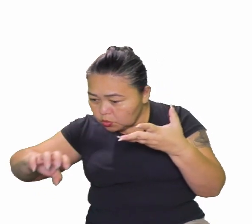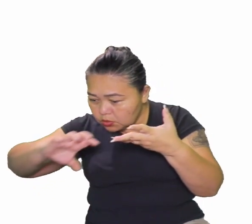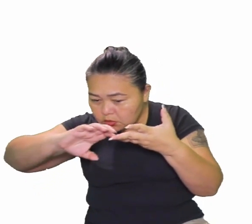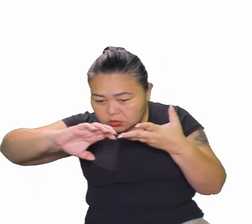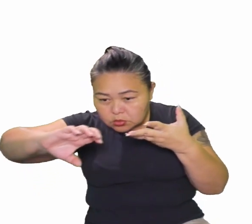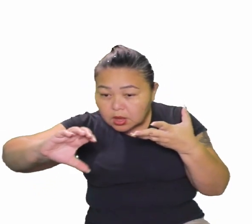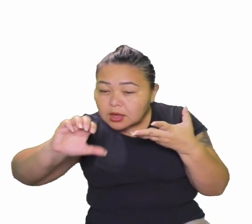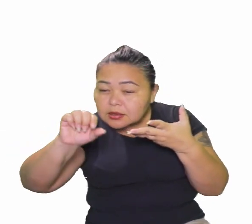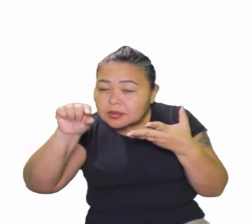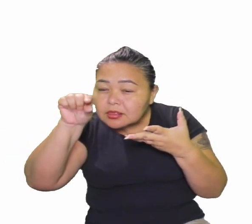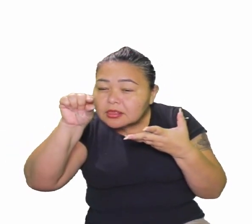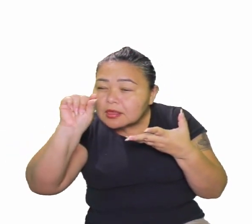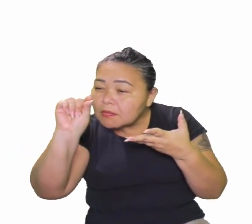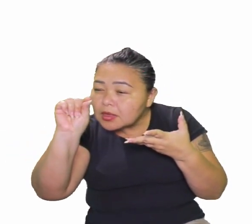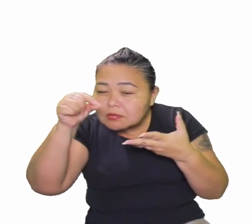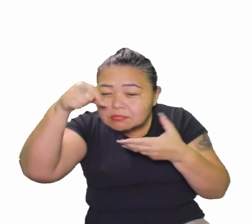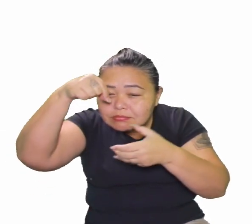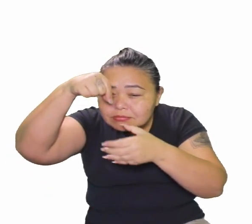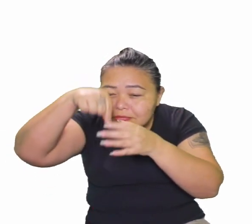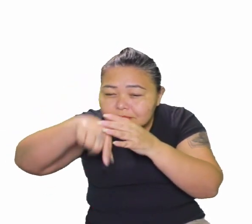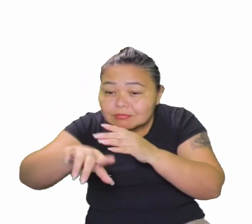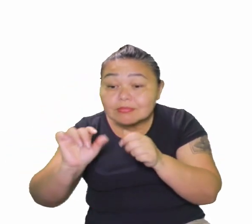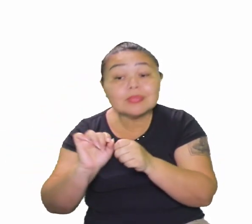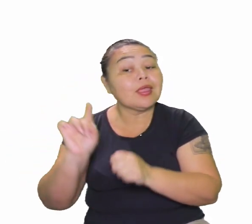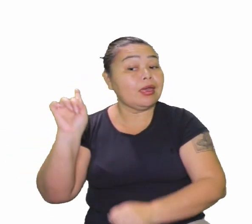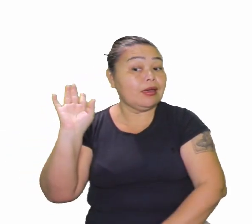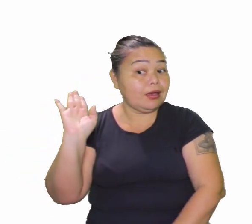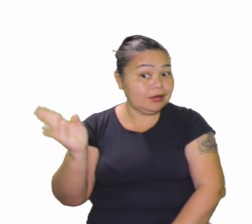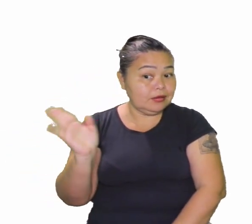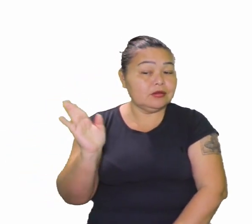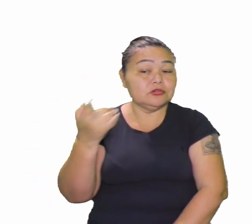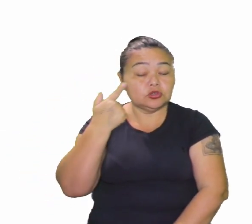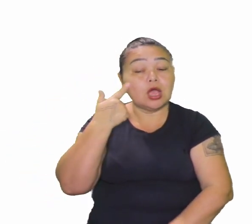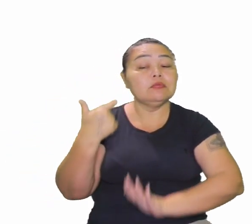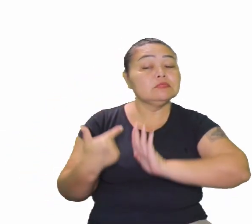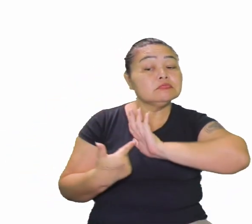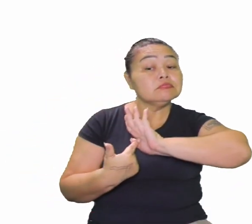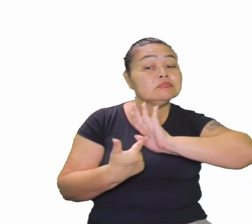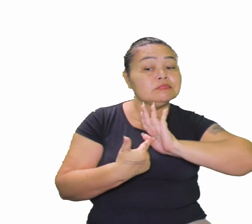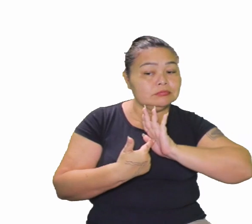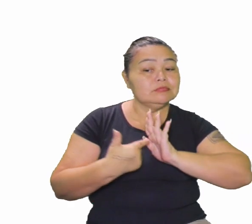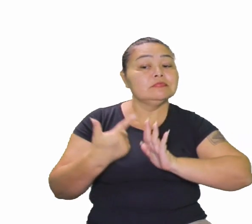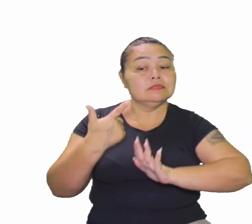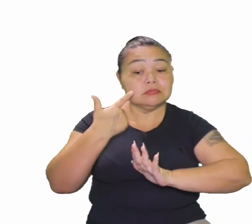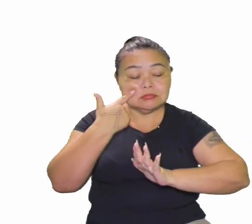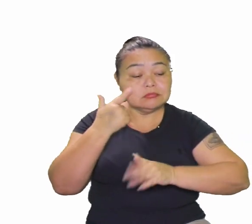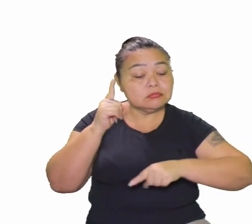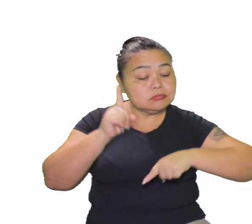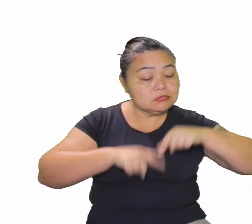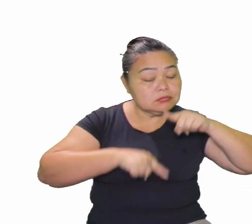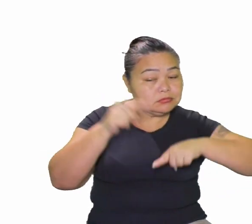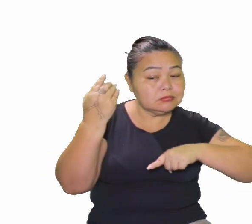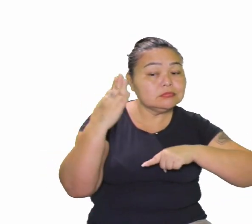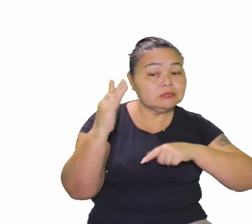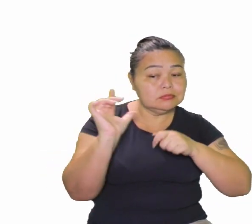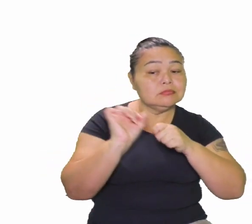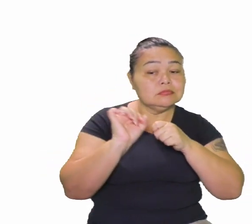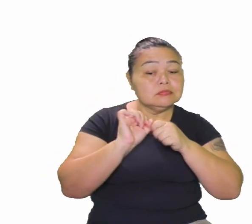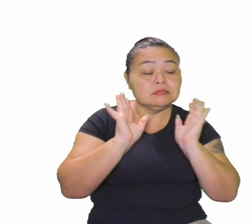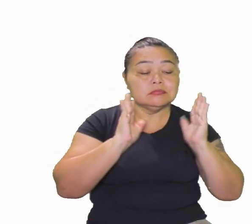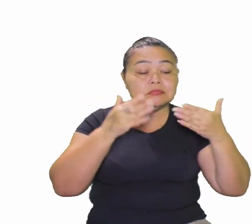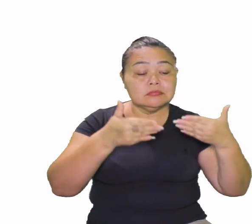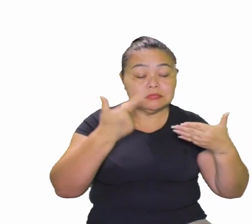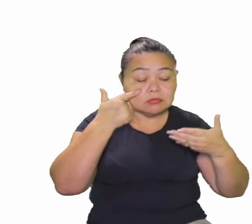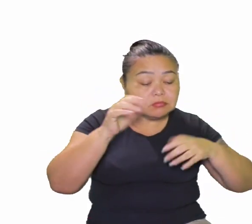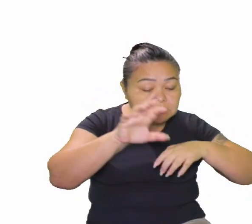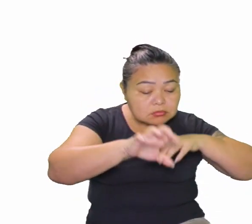Então, essa observação já é uma amostragem do que a gente tem nos materiais bibliográficos aí, enfatizando essa questão